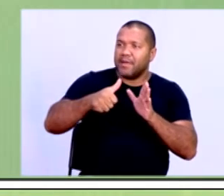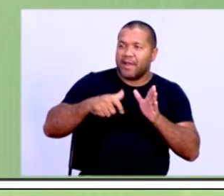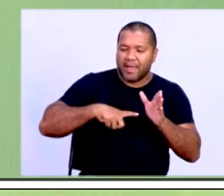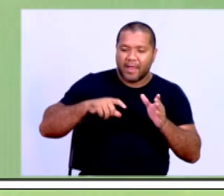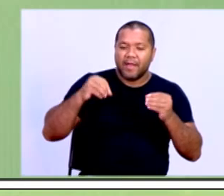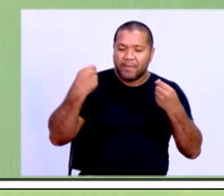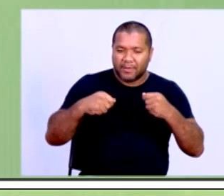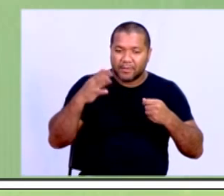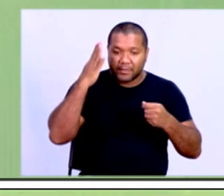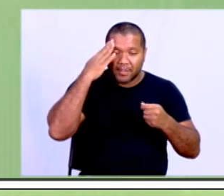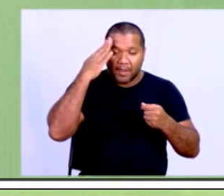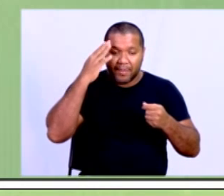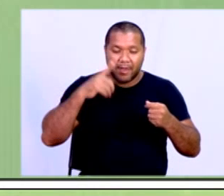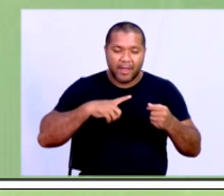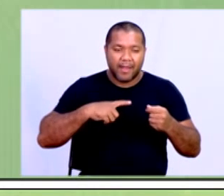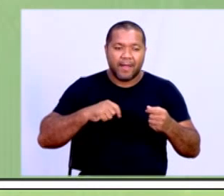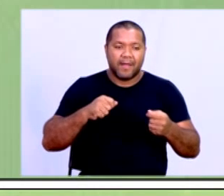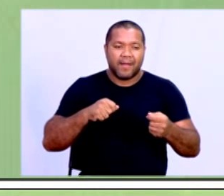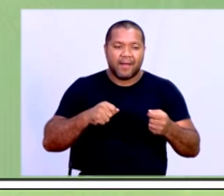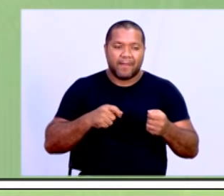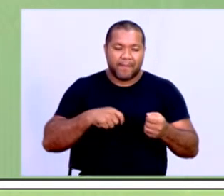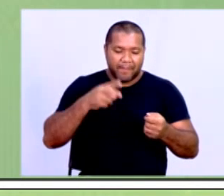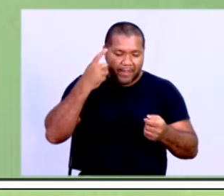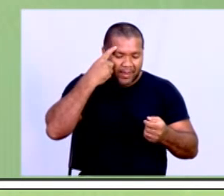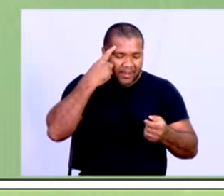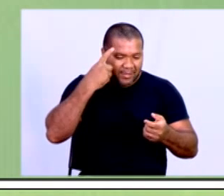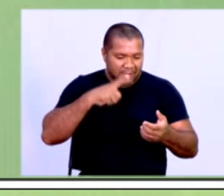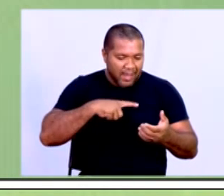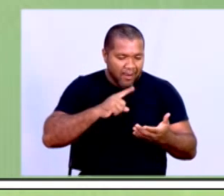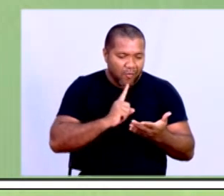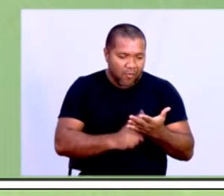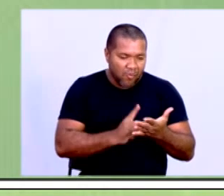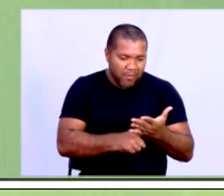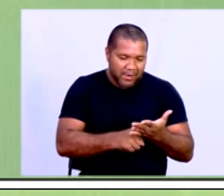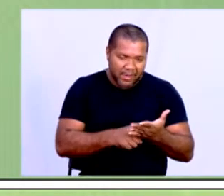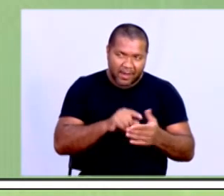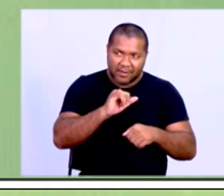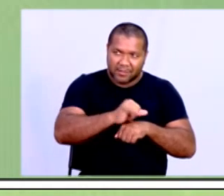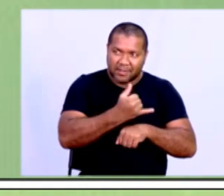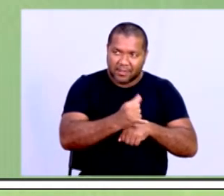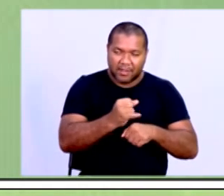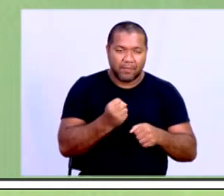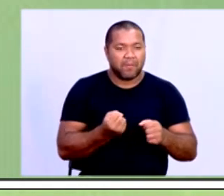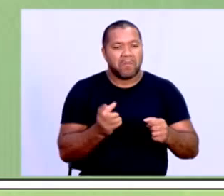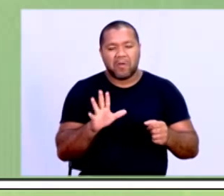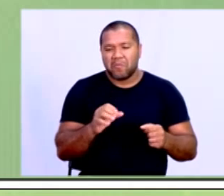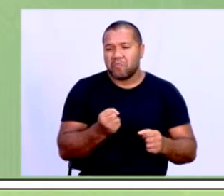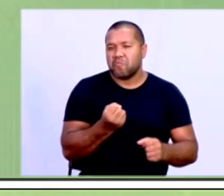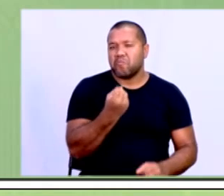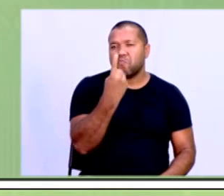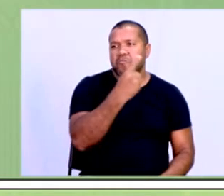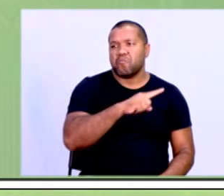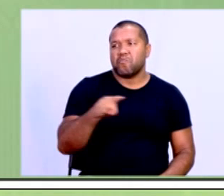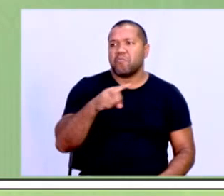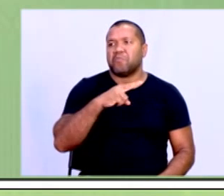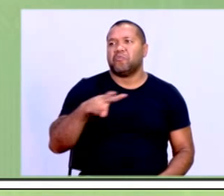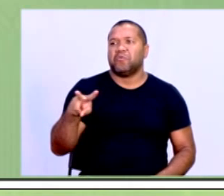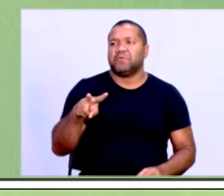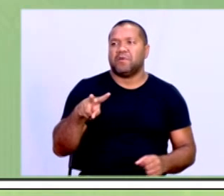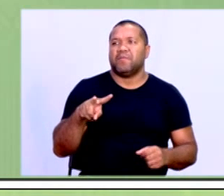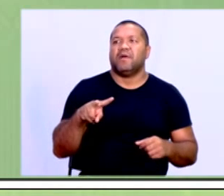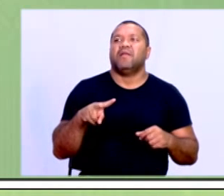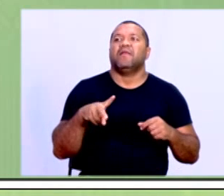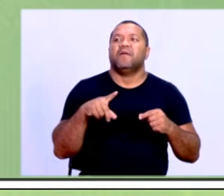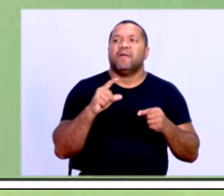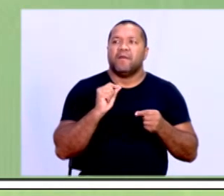É executada apenas uma vez e tem duração de 1 a 2 semanas. Ah, então tem prazo para fazer o